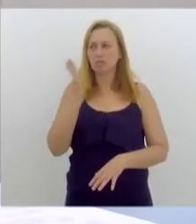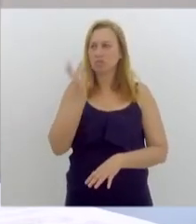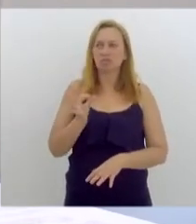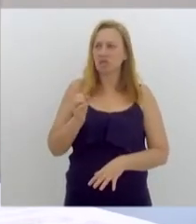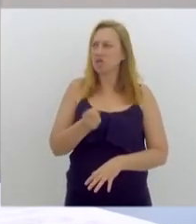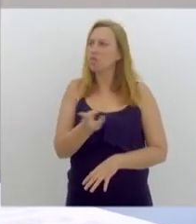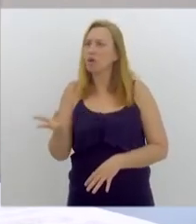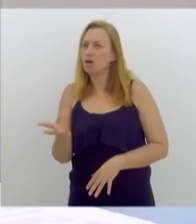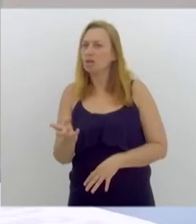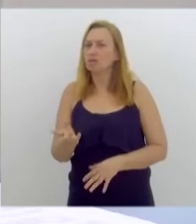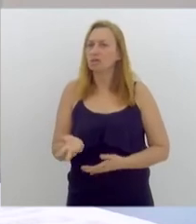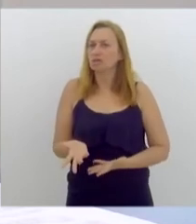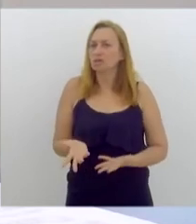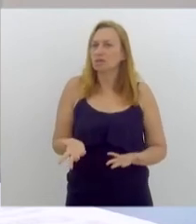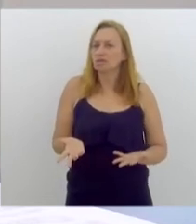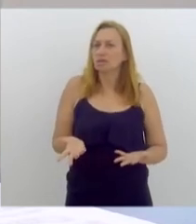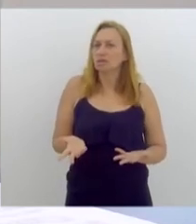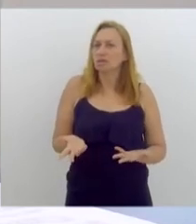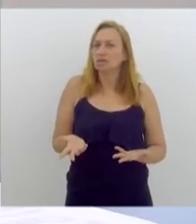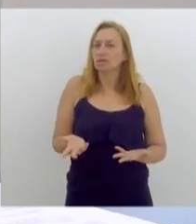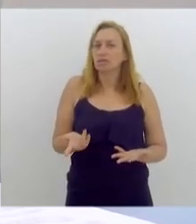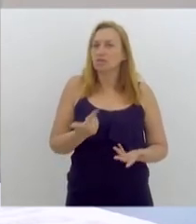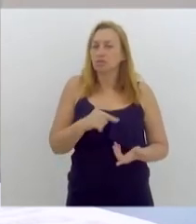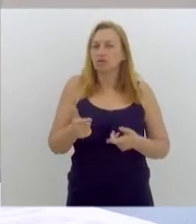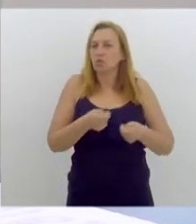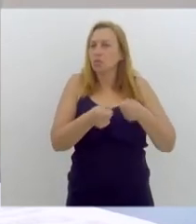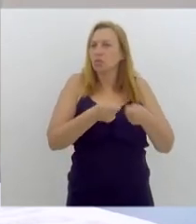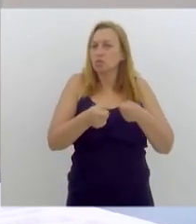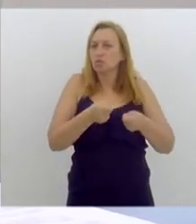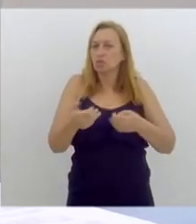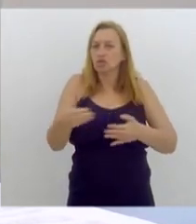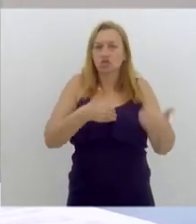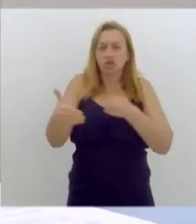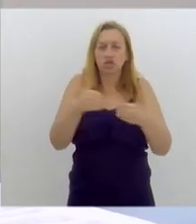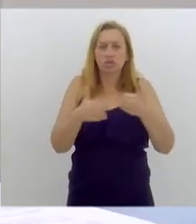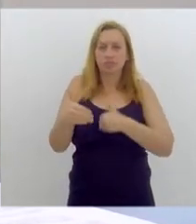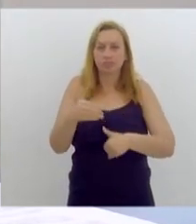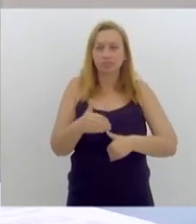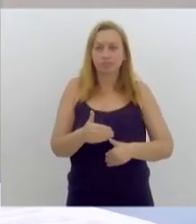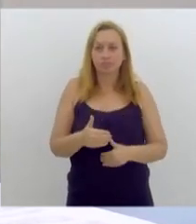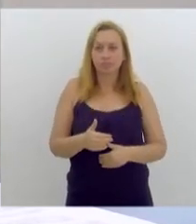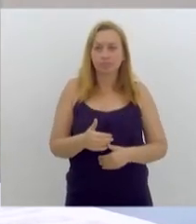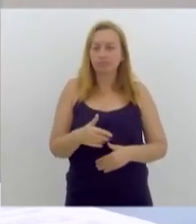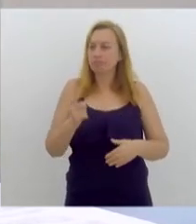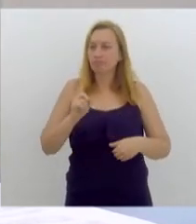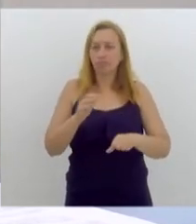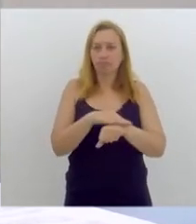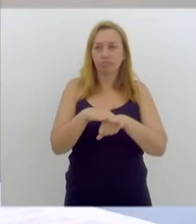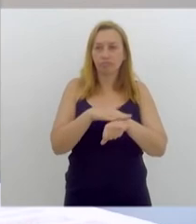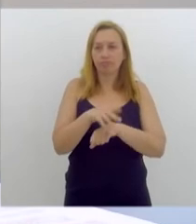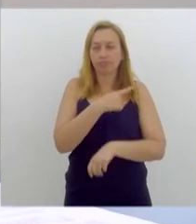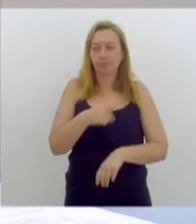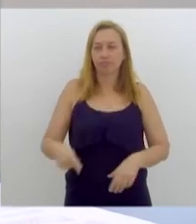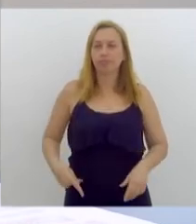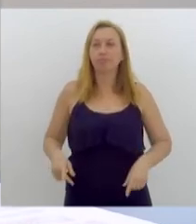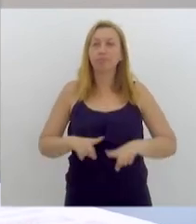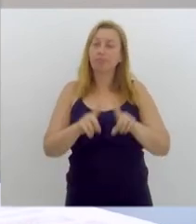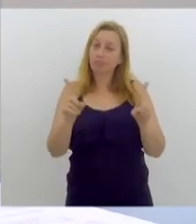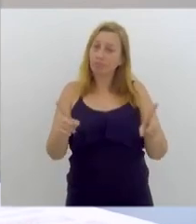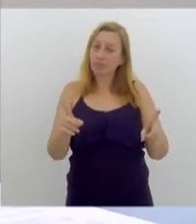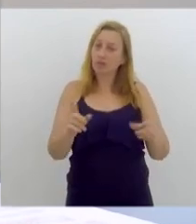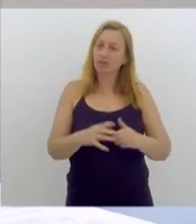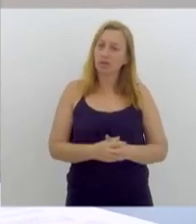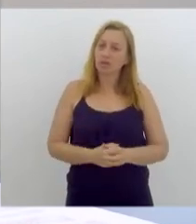quanto formou porque eu não tenho controle dos Ofício que chegam aqui né E nem conversei com presidente Mas